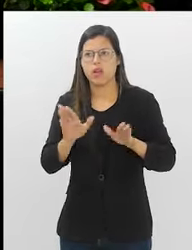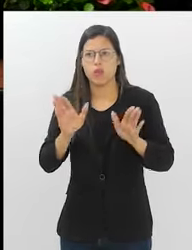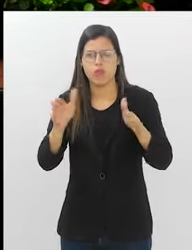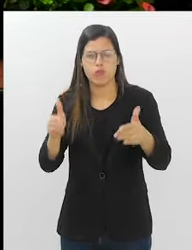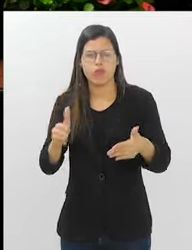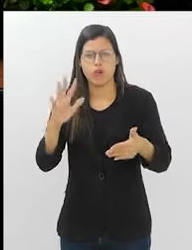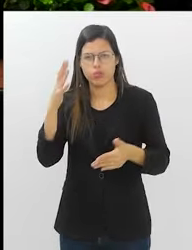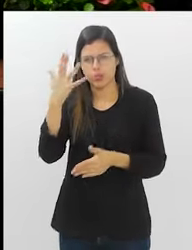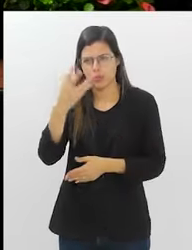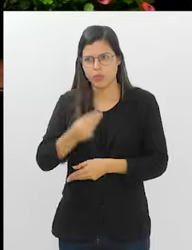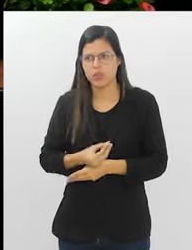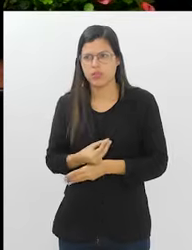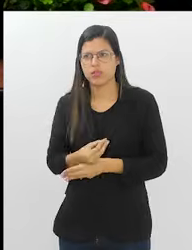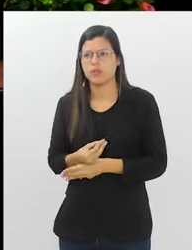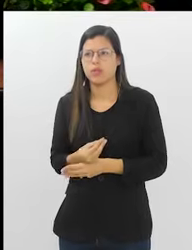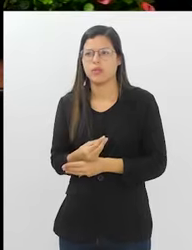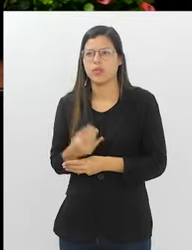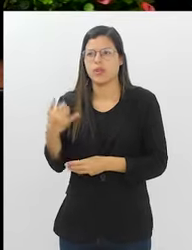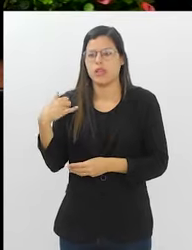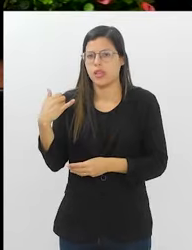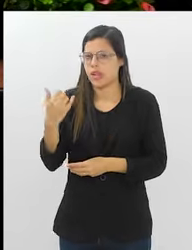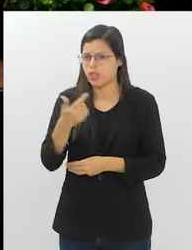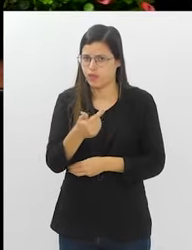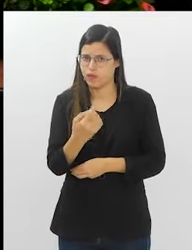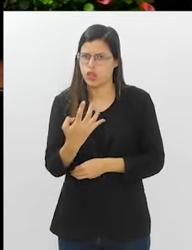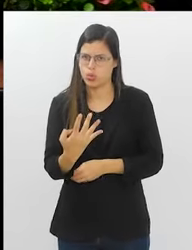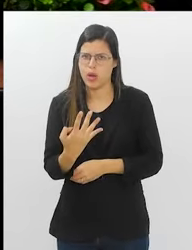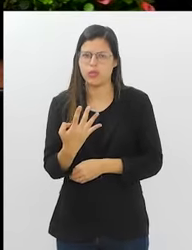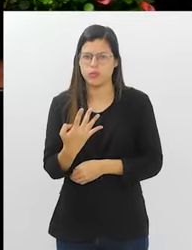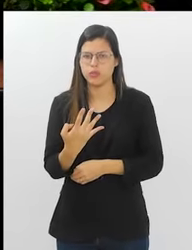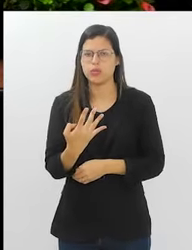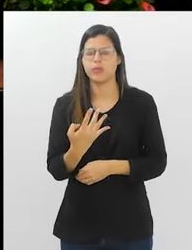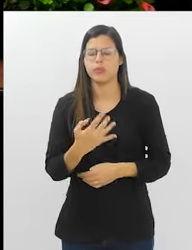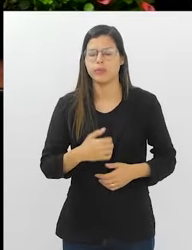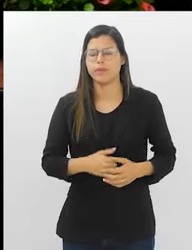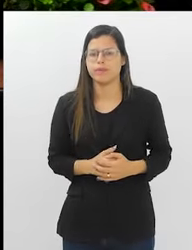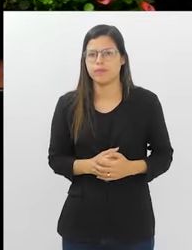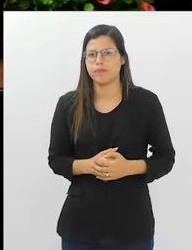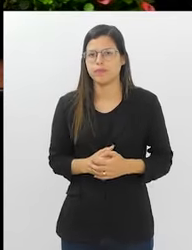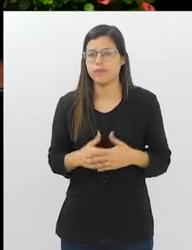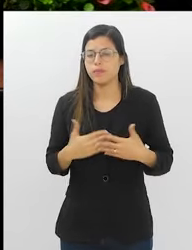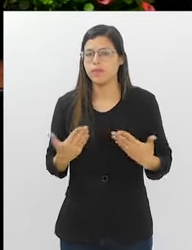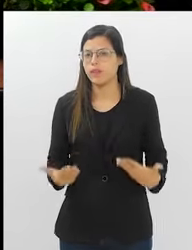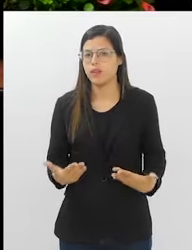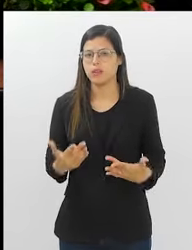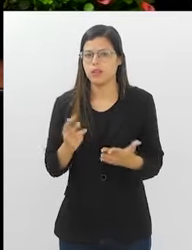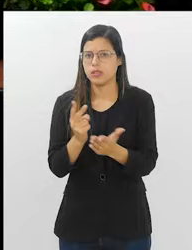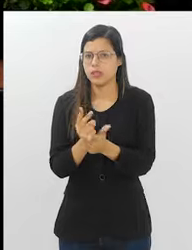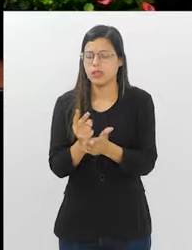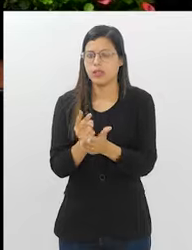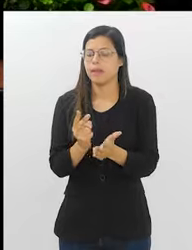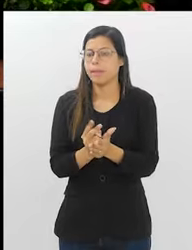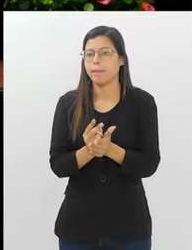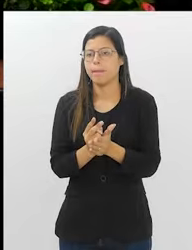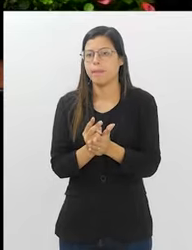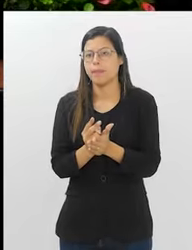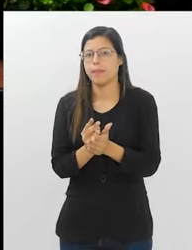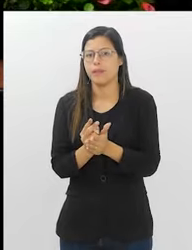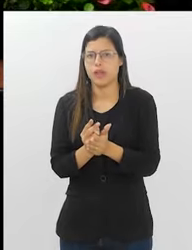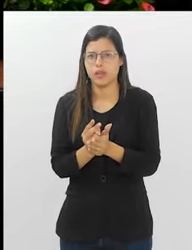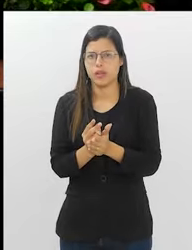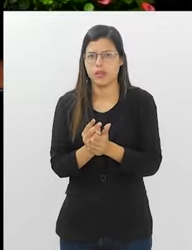espiritismo a partir mais firmemente a partir dos 24 anos, né? Então, eu, o tempo todo, eu